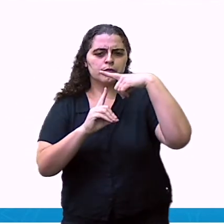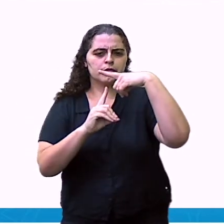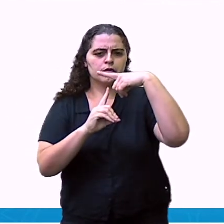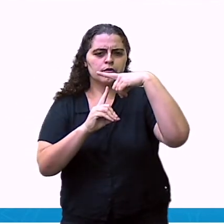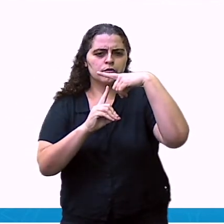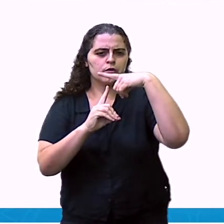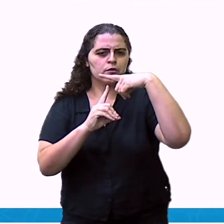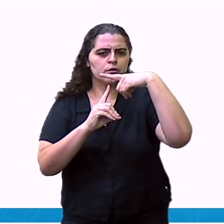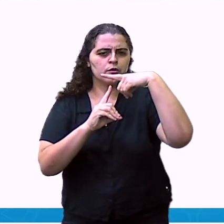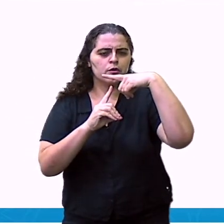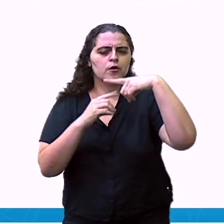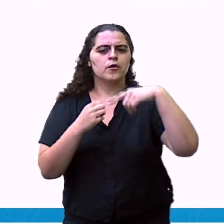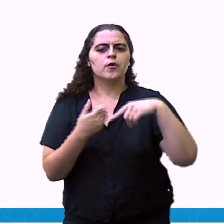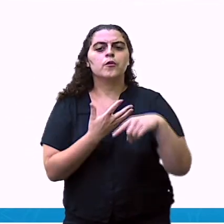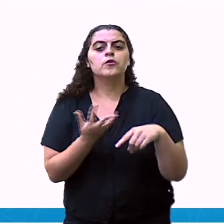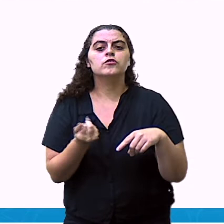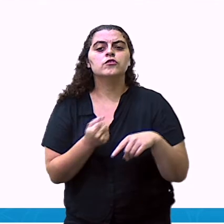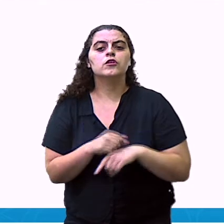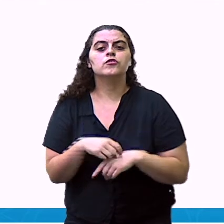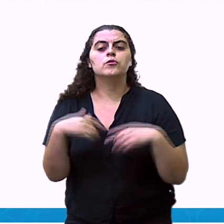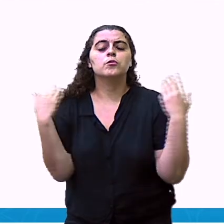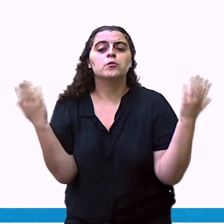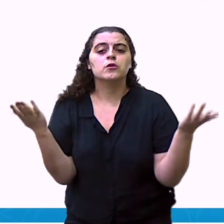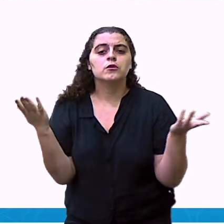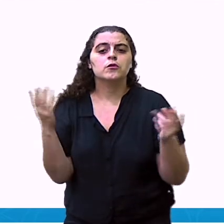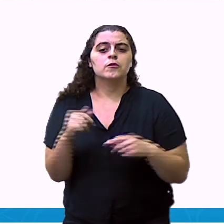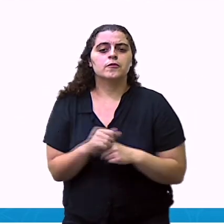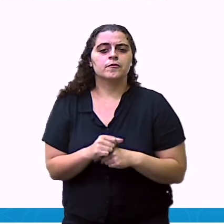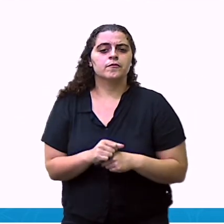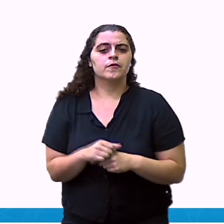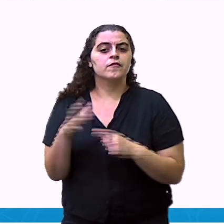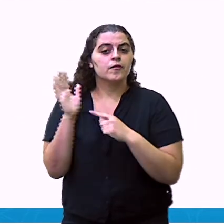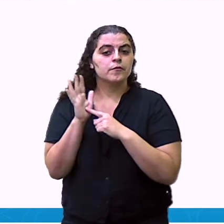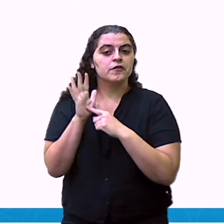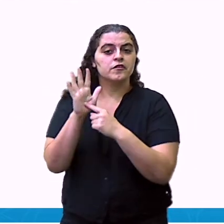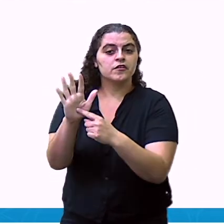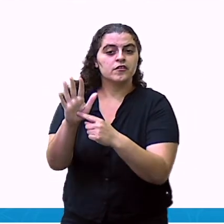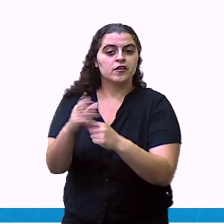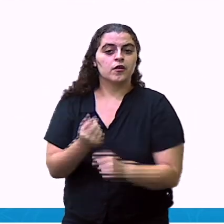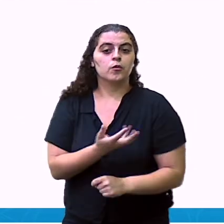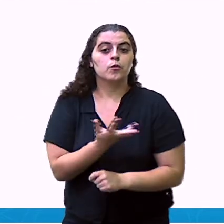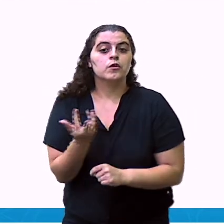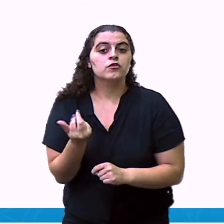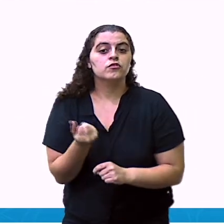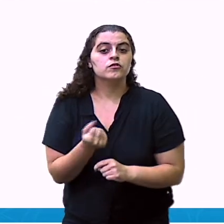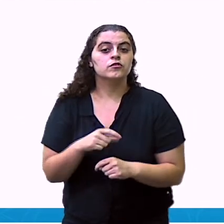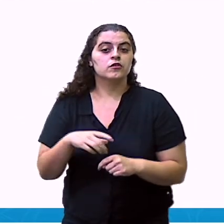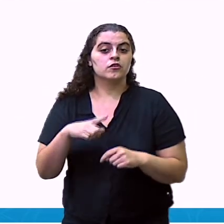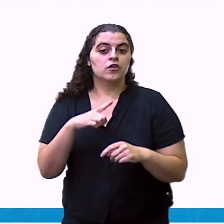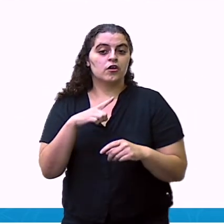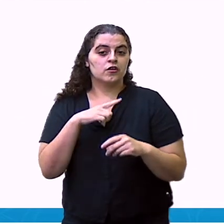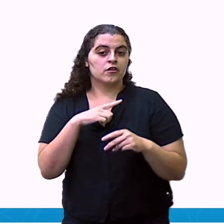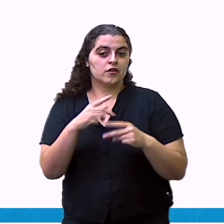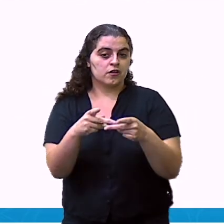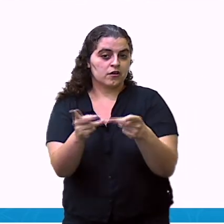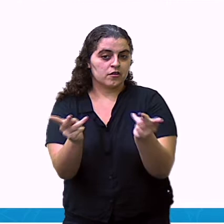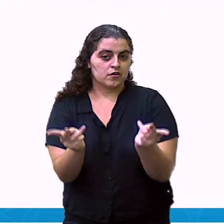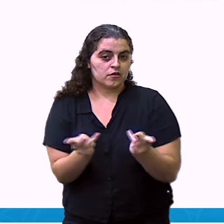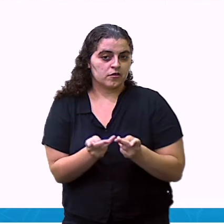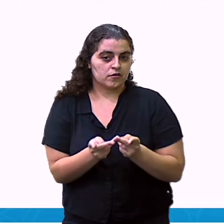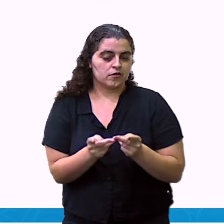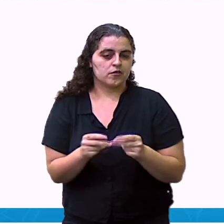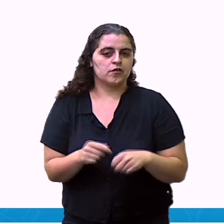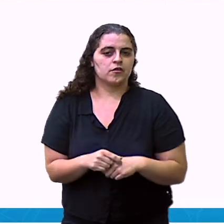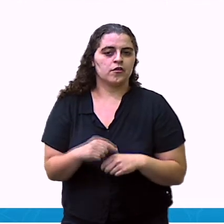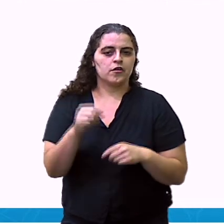O denominador é aquele número que vai nos dizer em quantas partes aquela figura foi